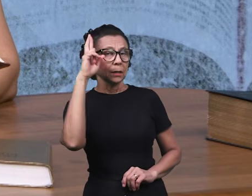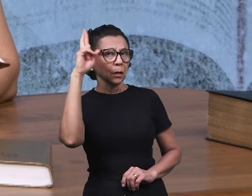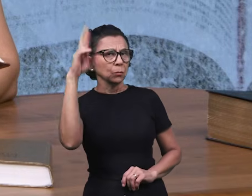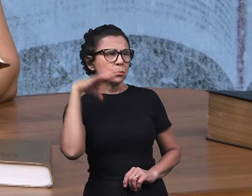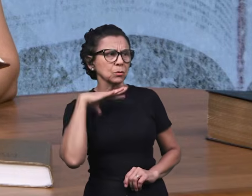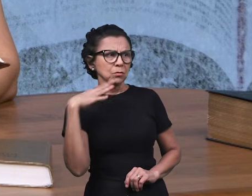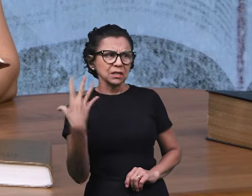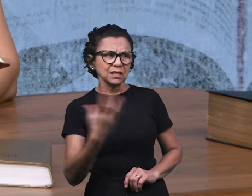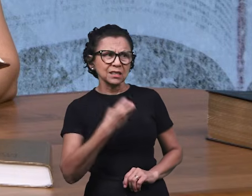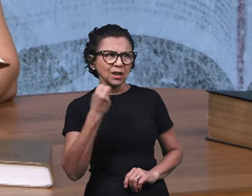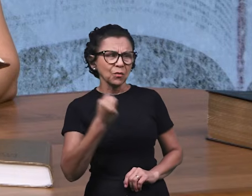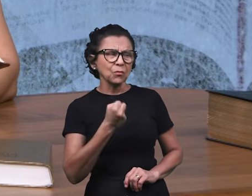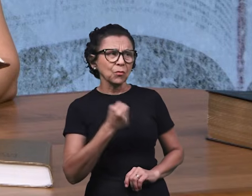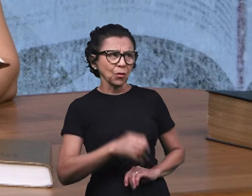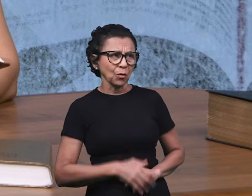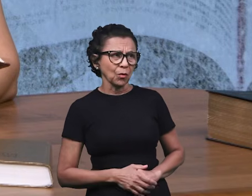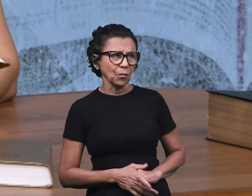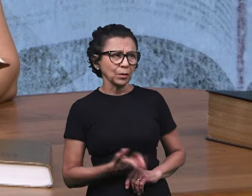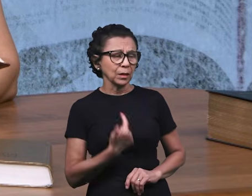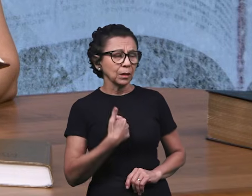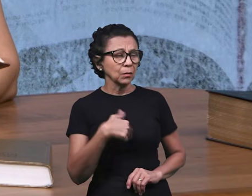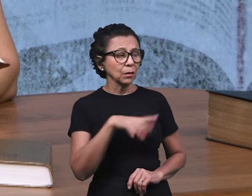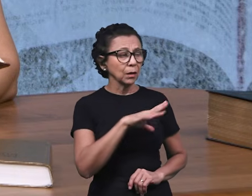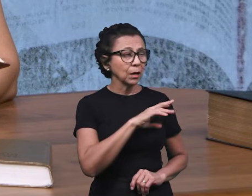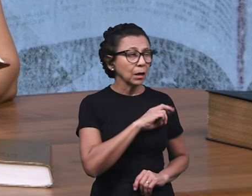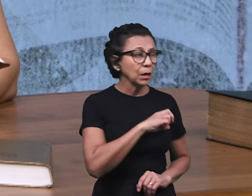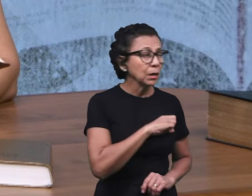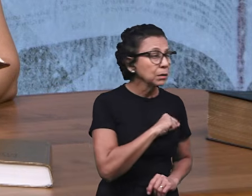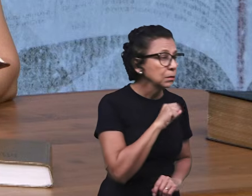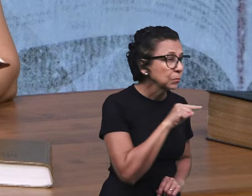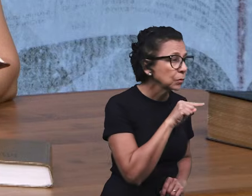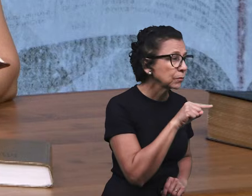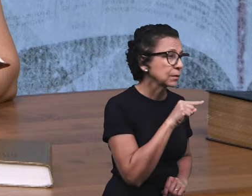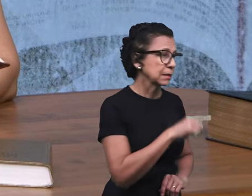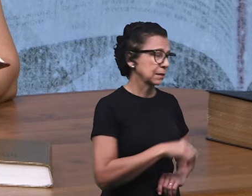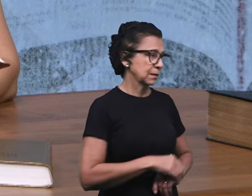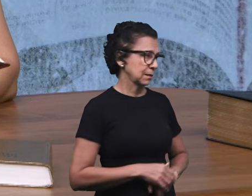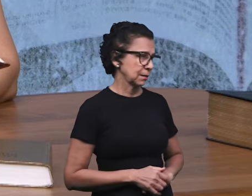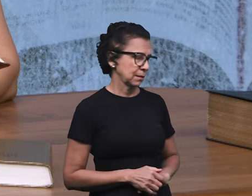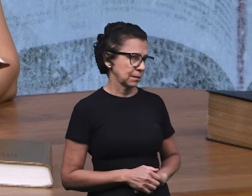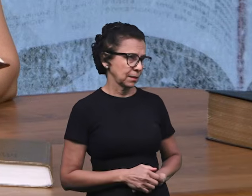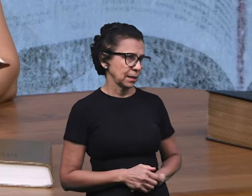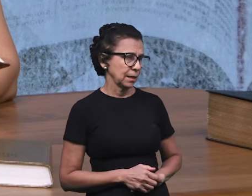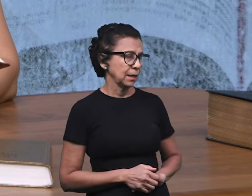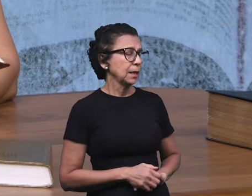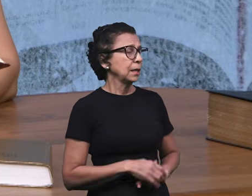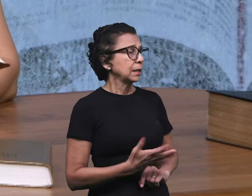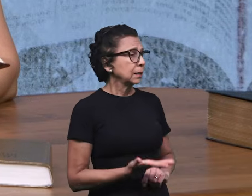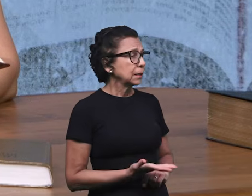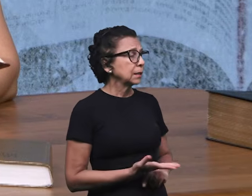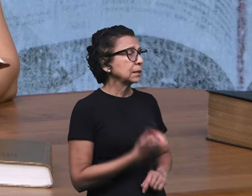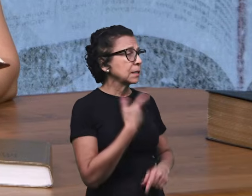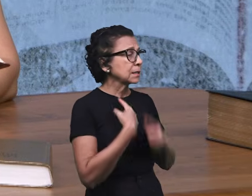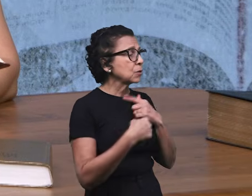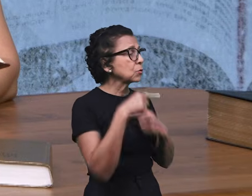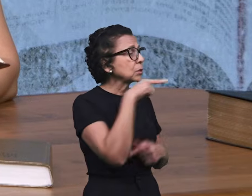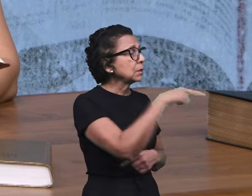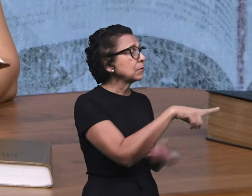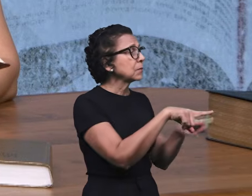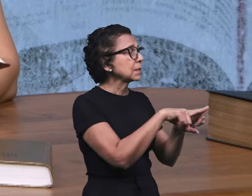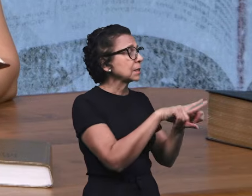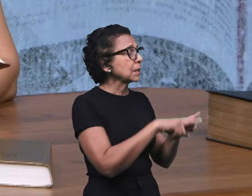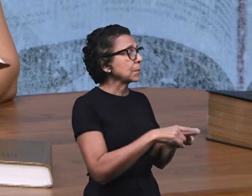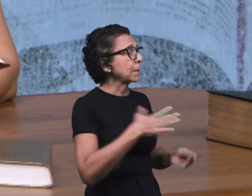tanta estima aos meus olhos, doutra tanta estima seja a minha vida aos olhos do